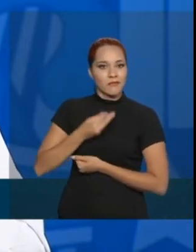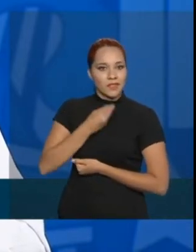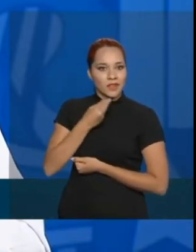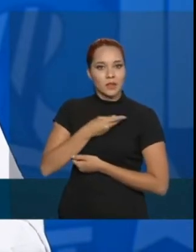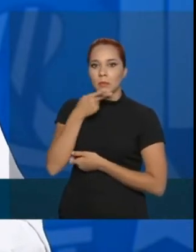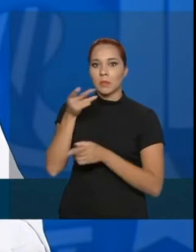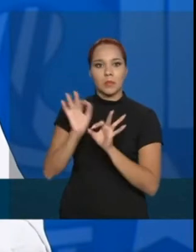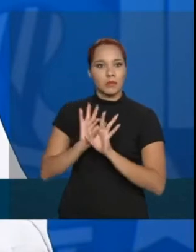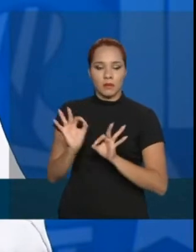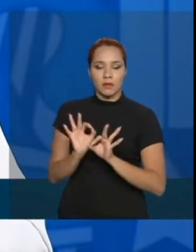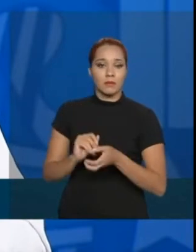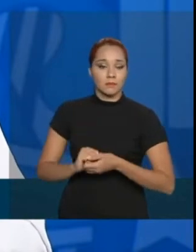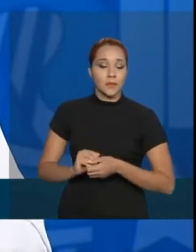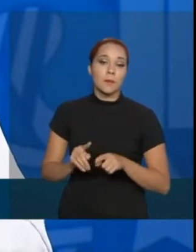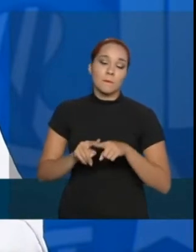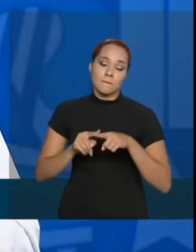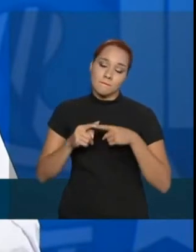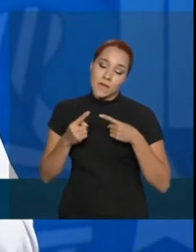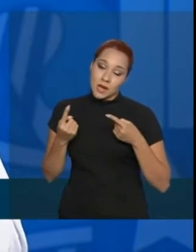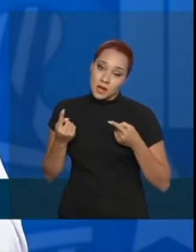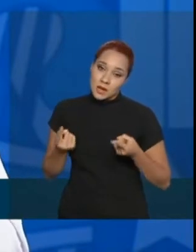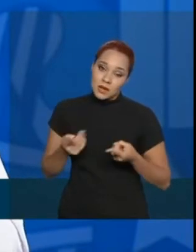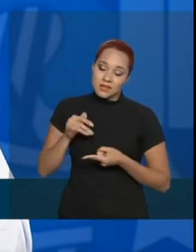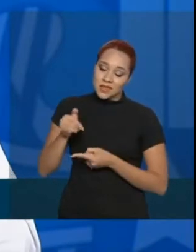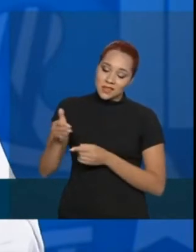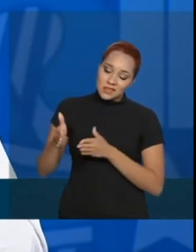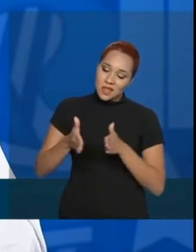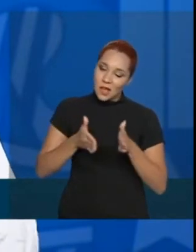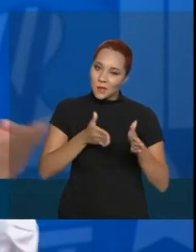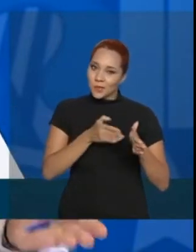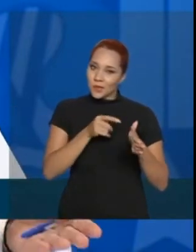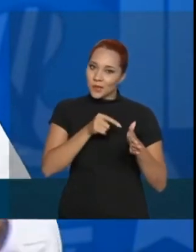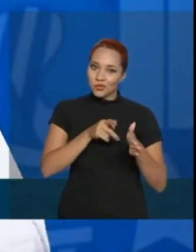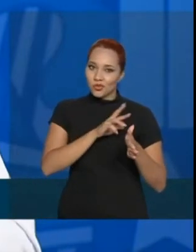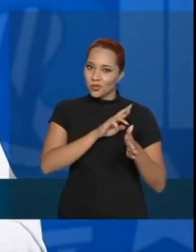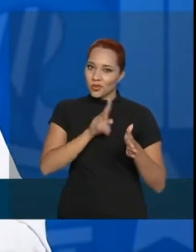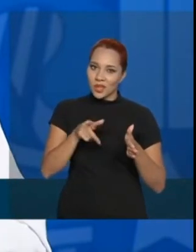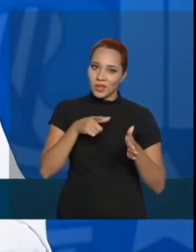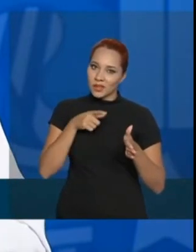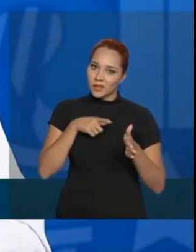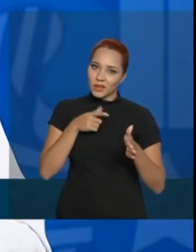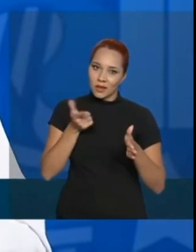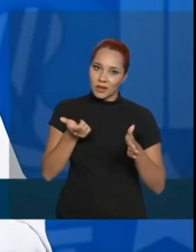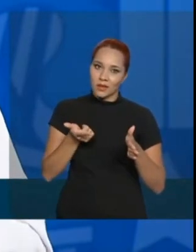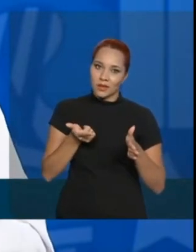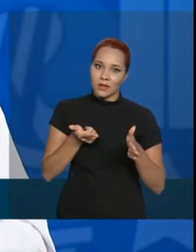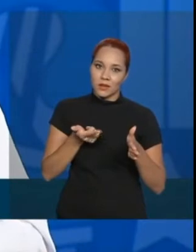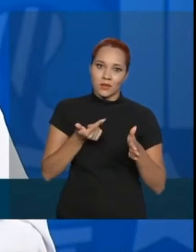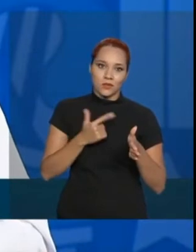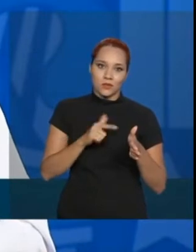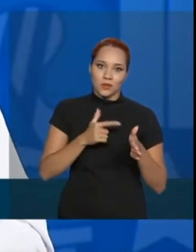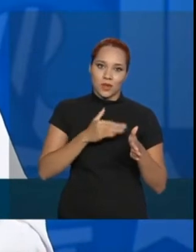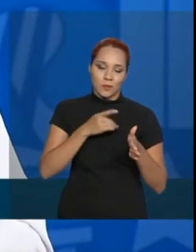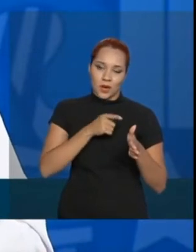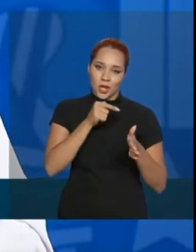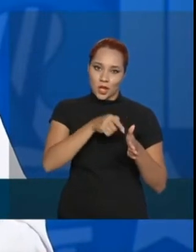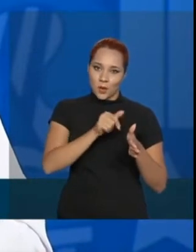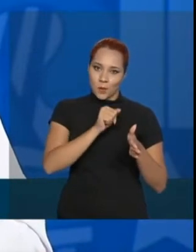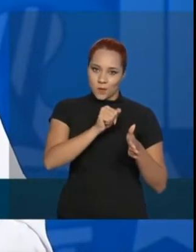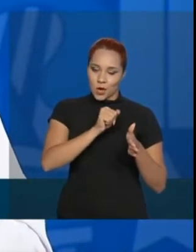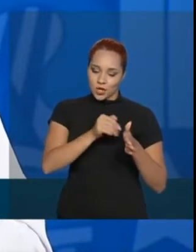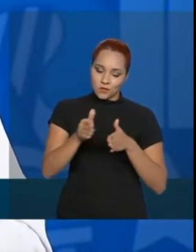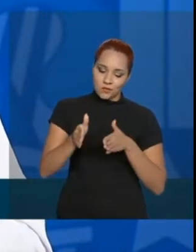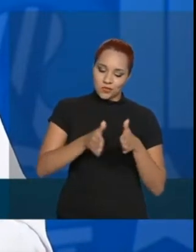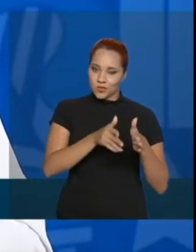ninguém. Mas, claramente, esse caminho não é um caminho que tenha ressonância para que ele possa ser